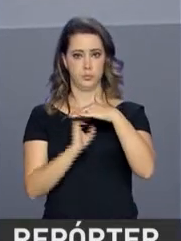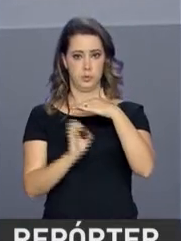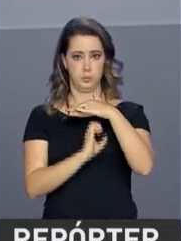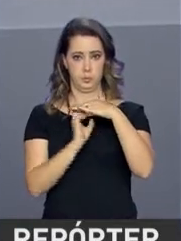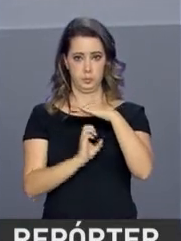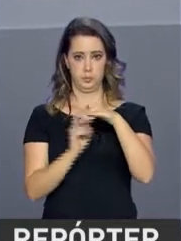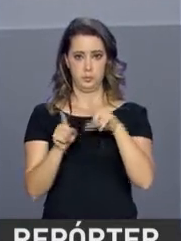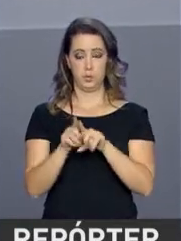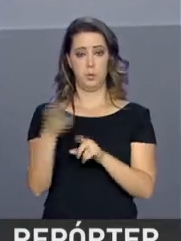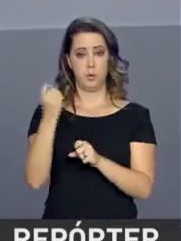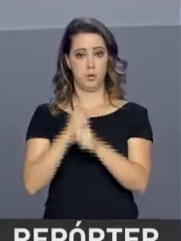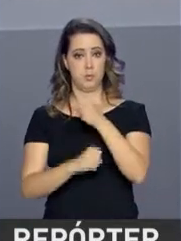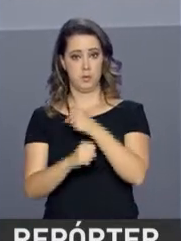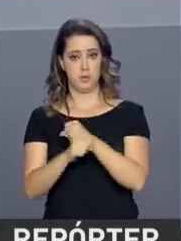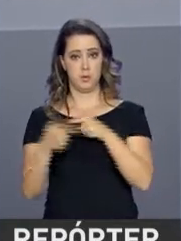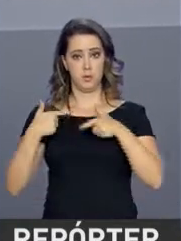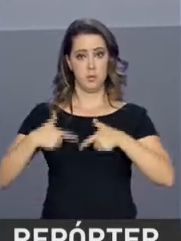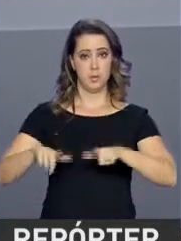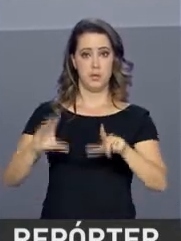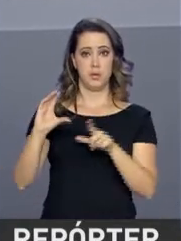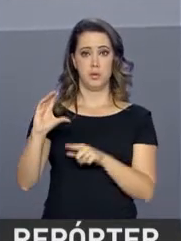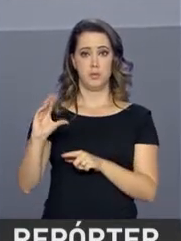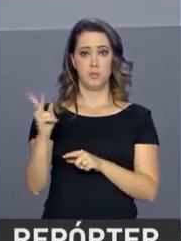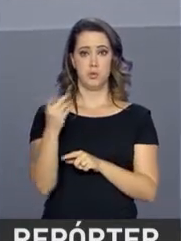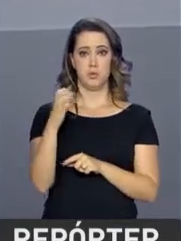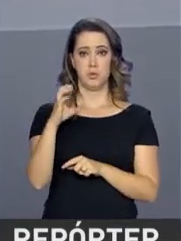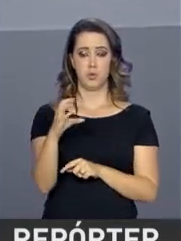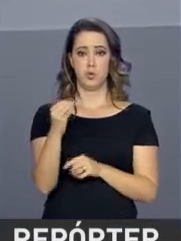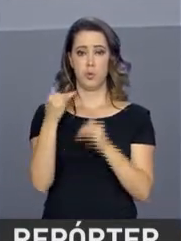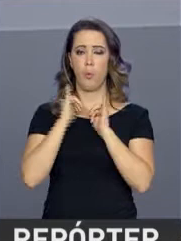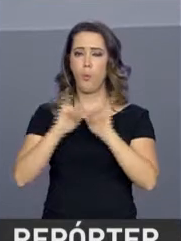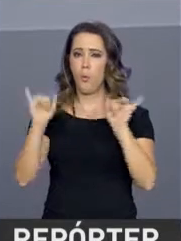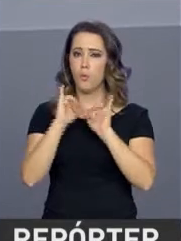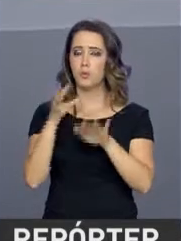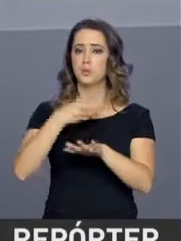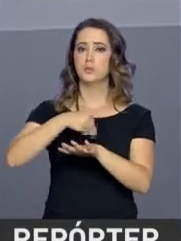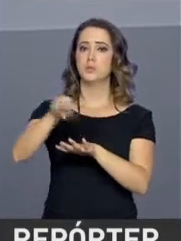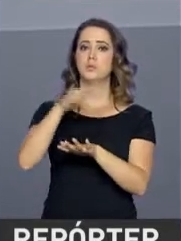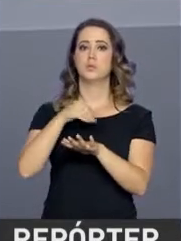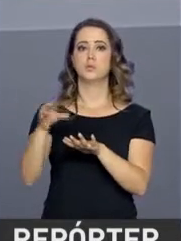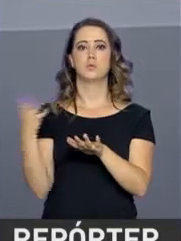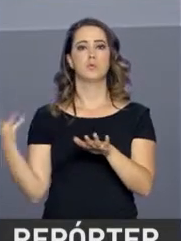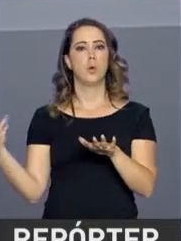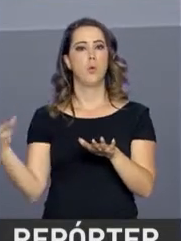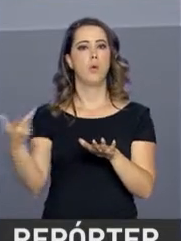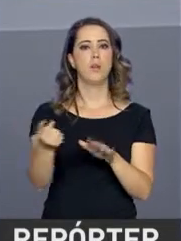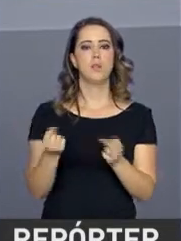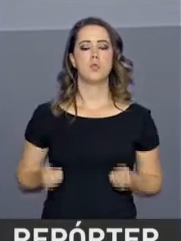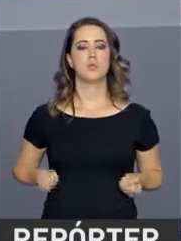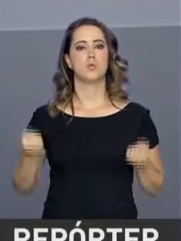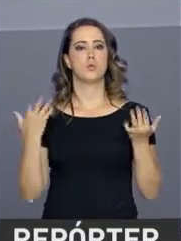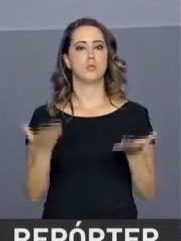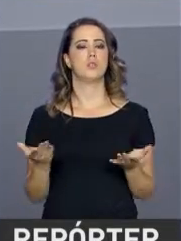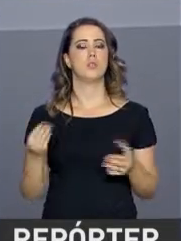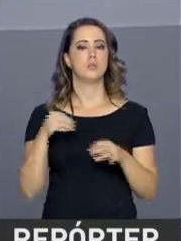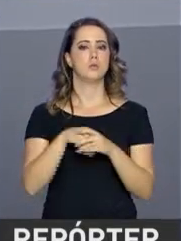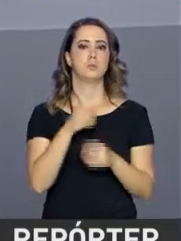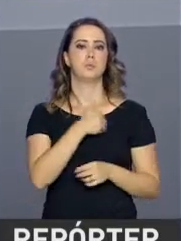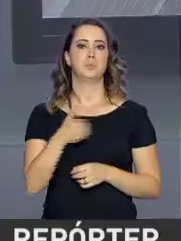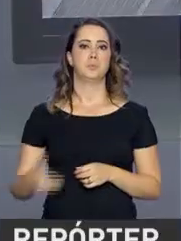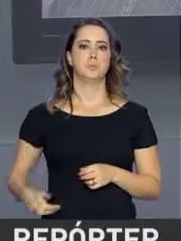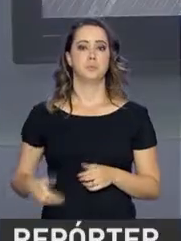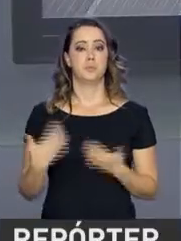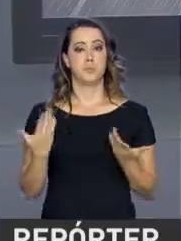recebeu o prêmio chico ribeiro sobre contabilidade informação de custos e qualidade do gasto no setor público